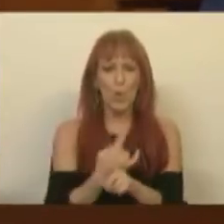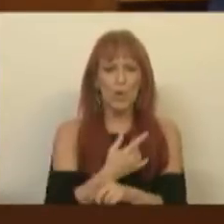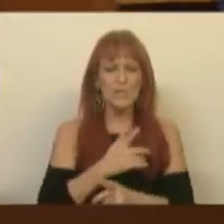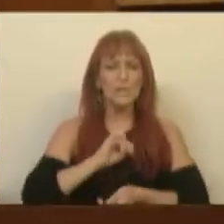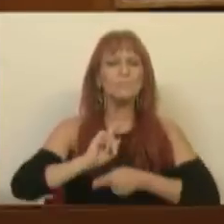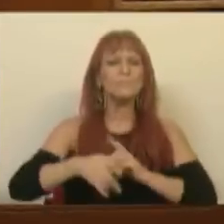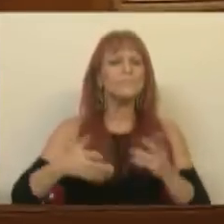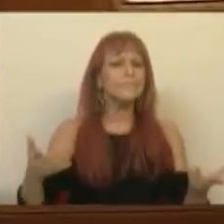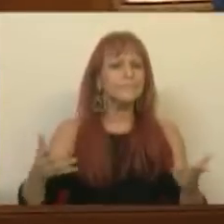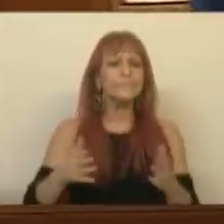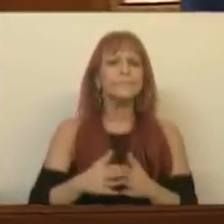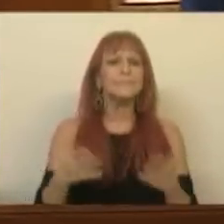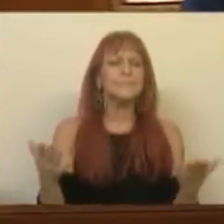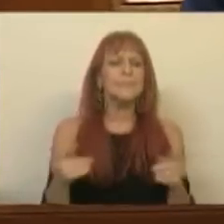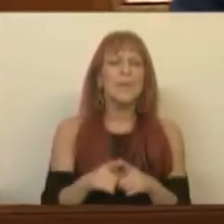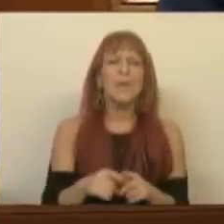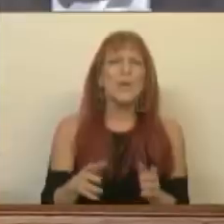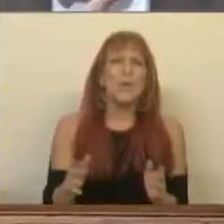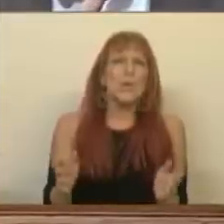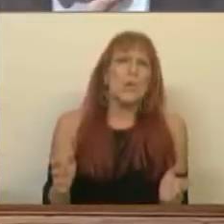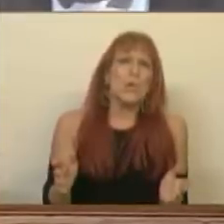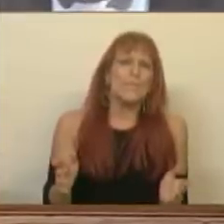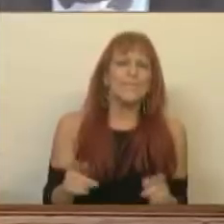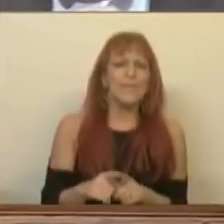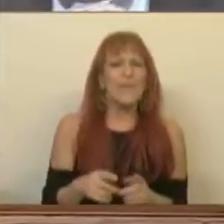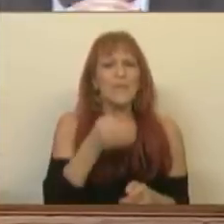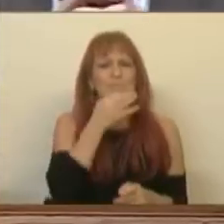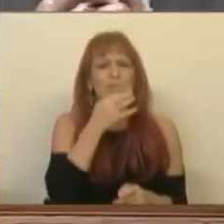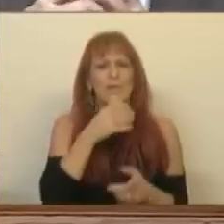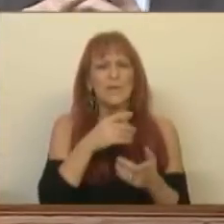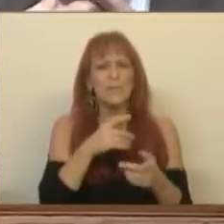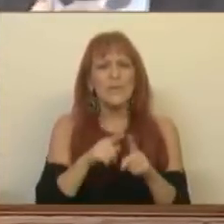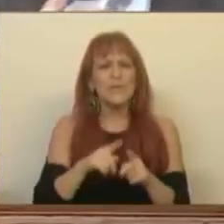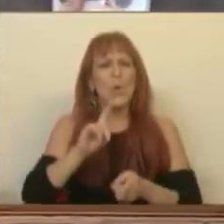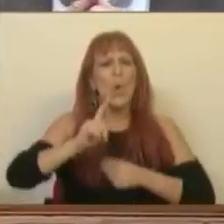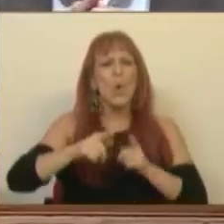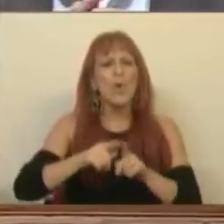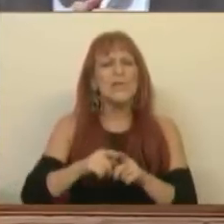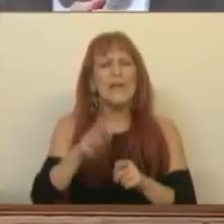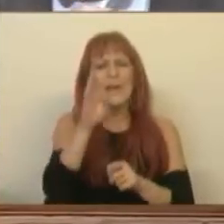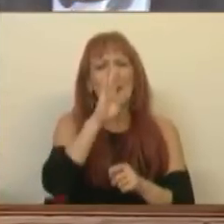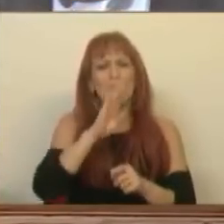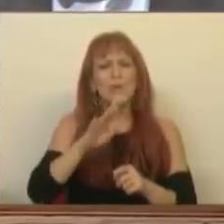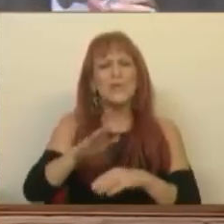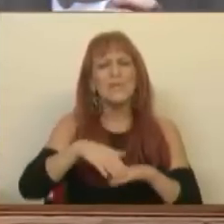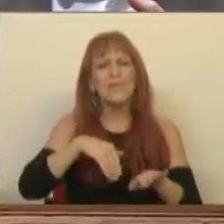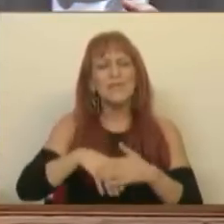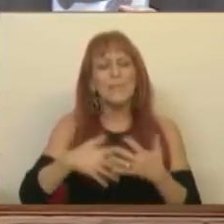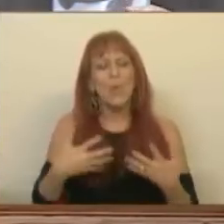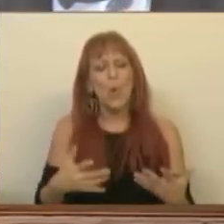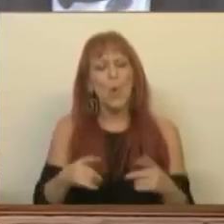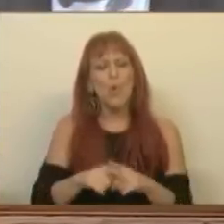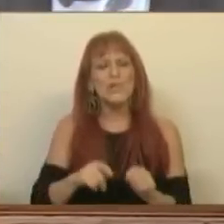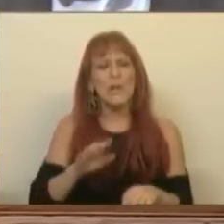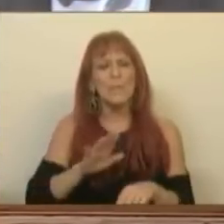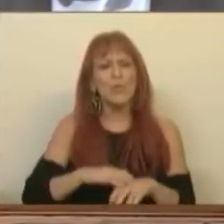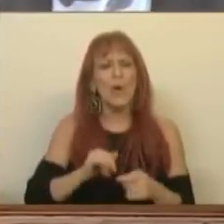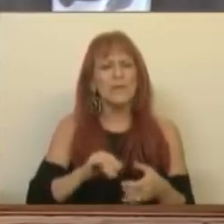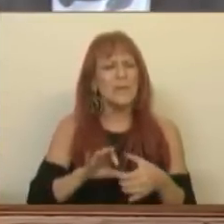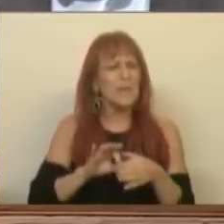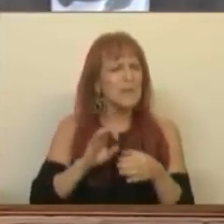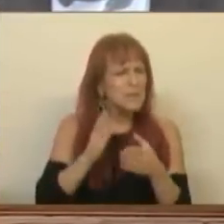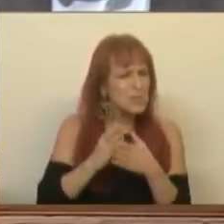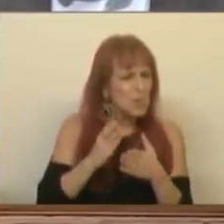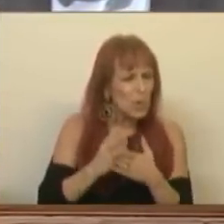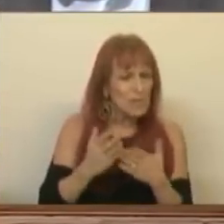que é não vamos vamos falar do que é que na prática fazemos hoje sobre a situação das escolas